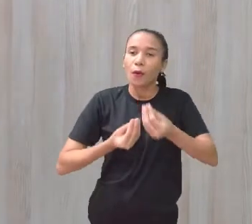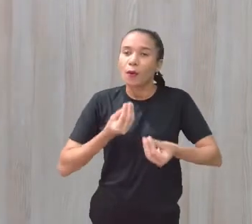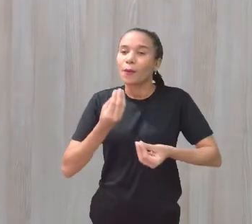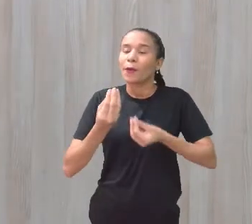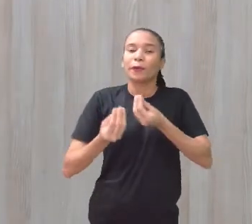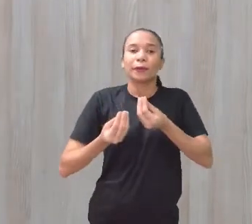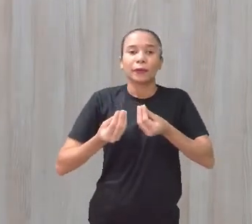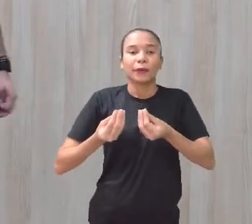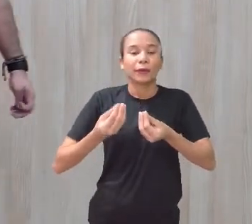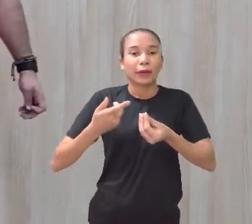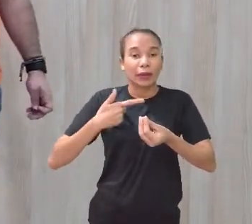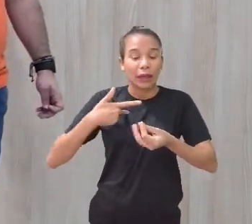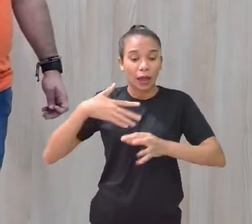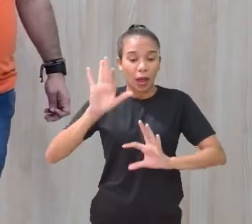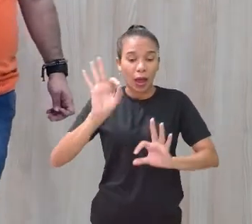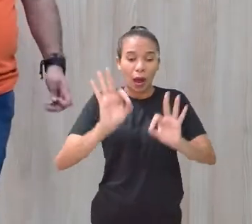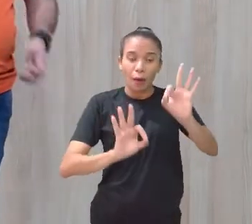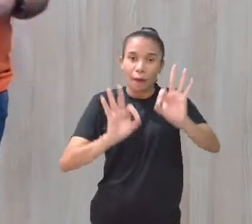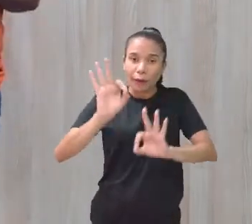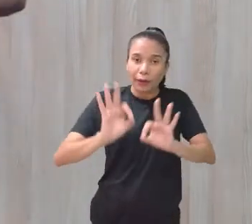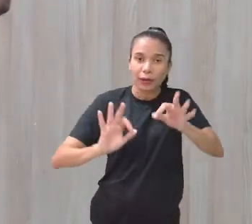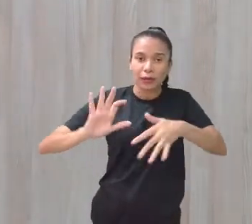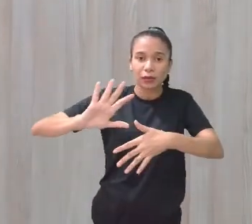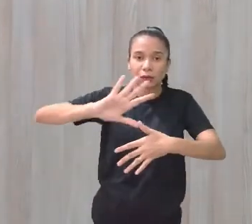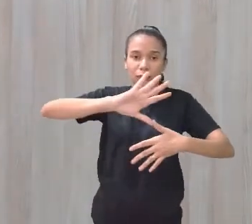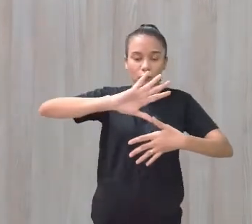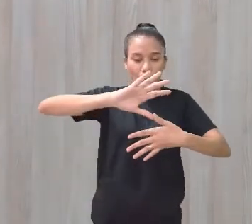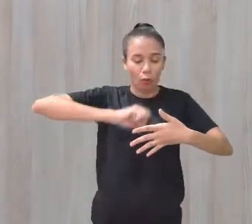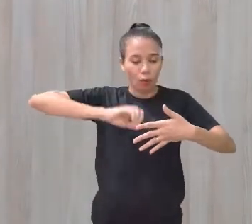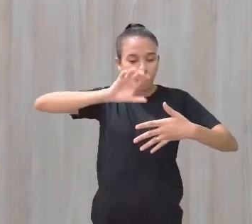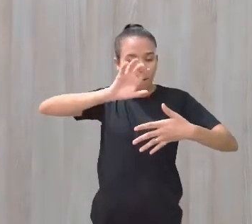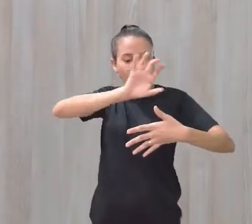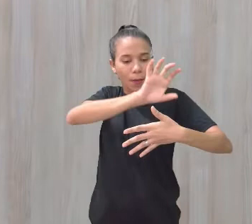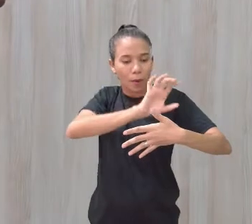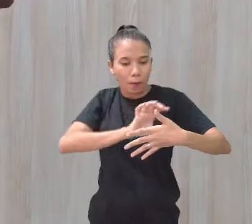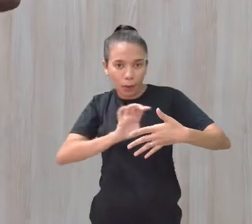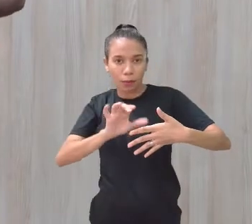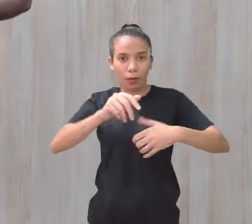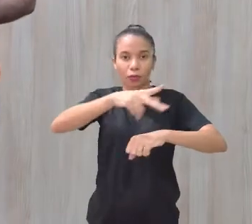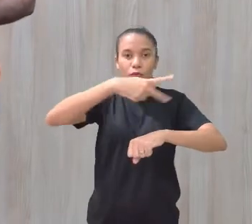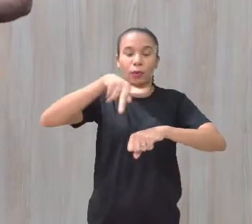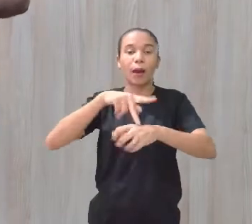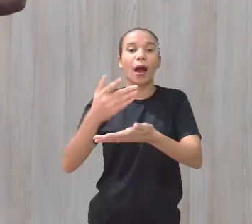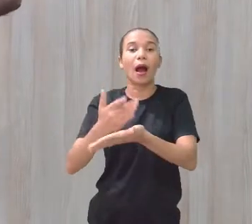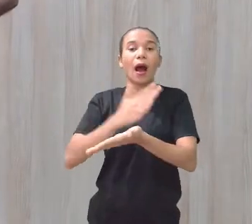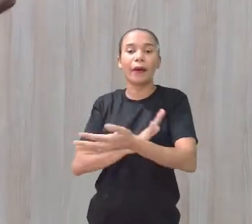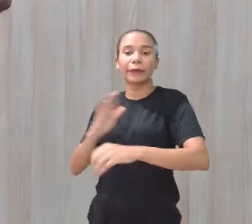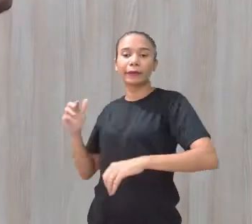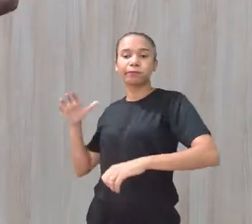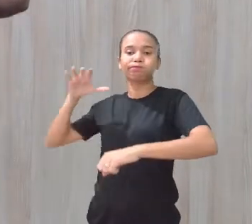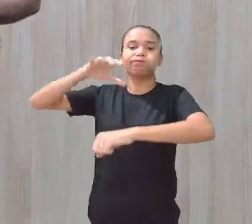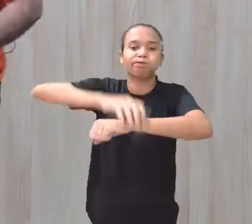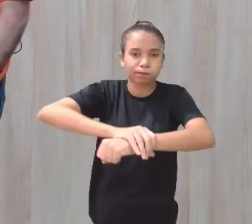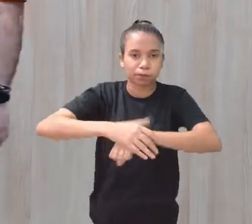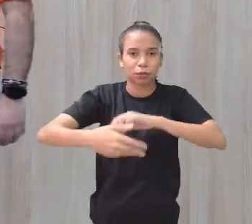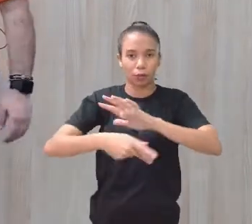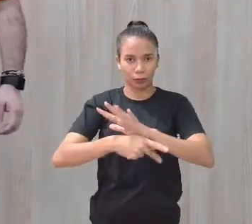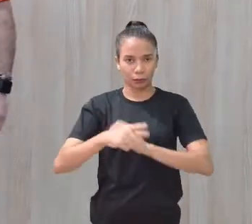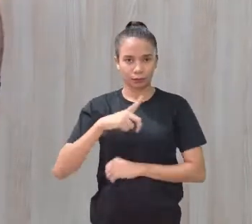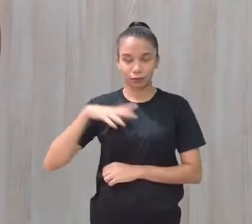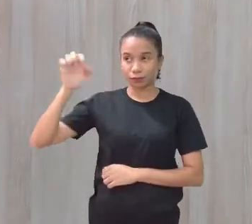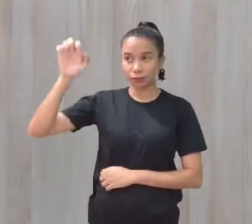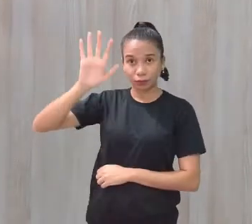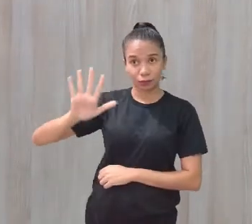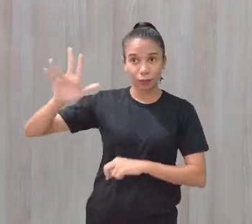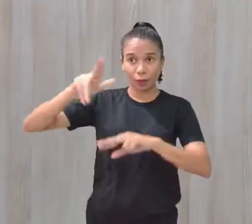que era organizado o continente africano antes da chegada dos invasores europeus, né? Então vejam,